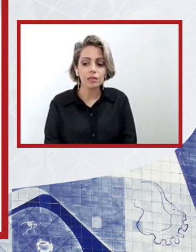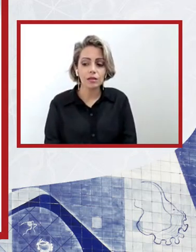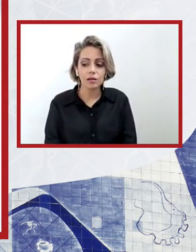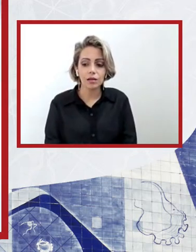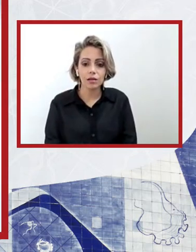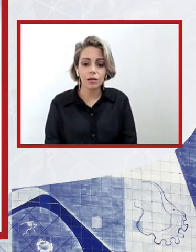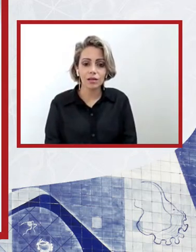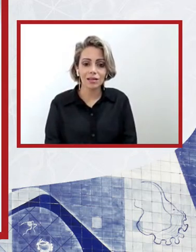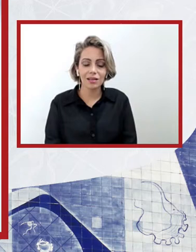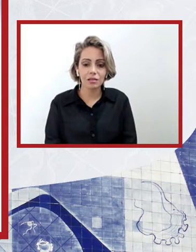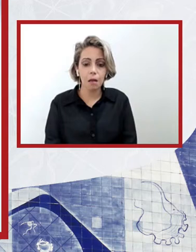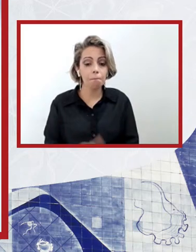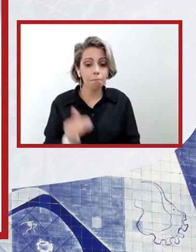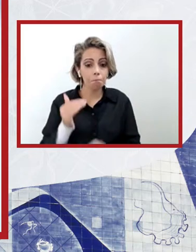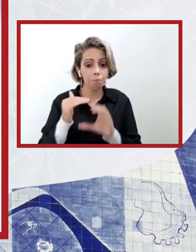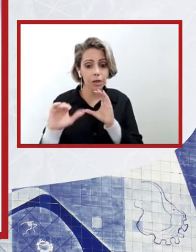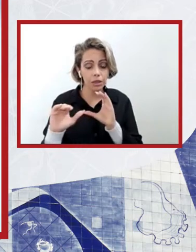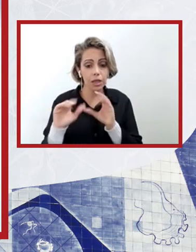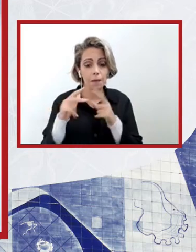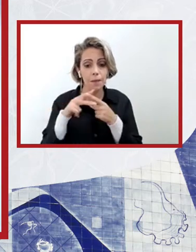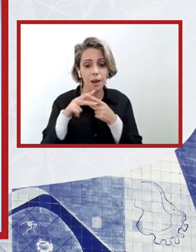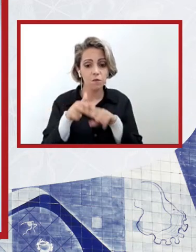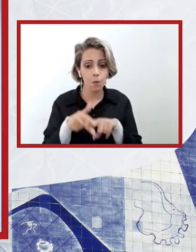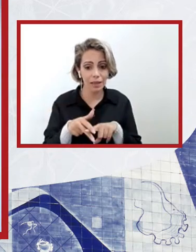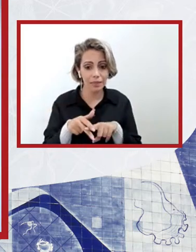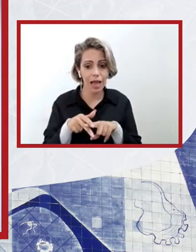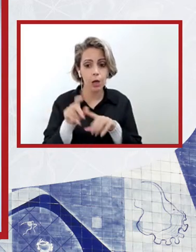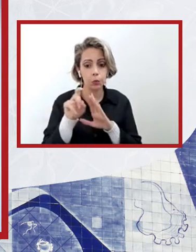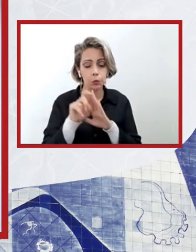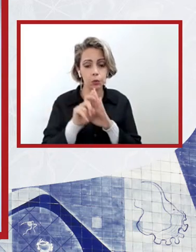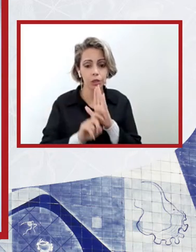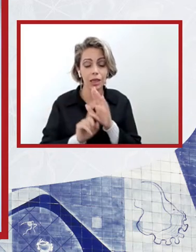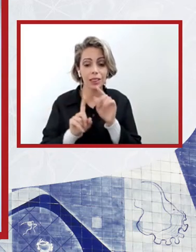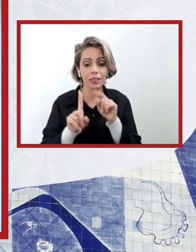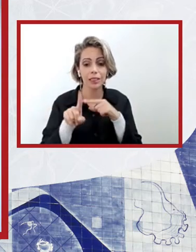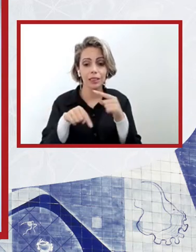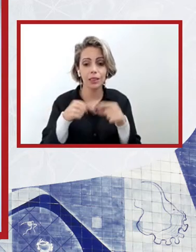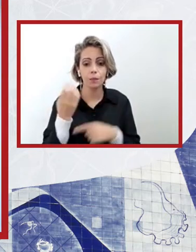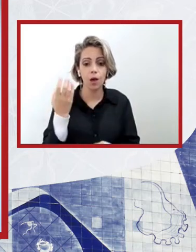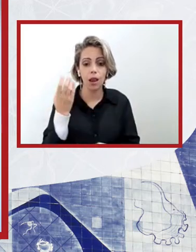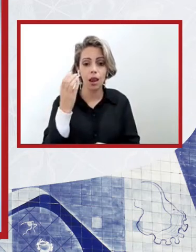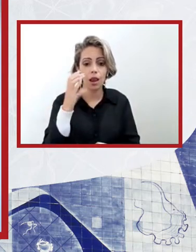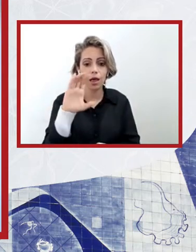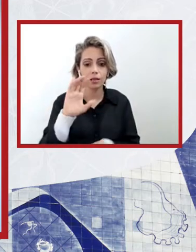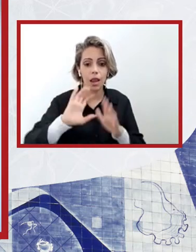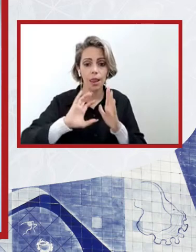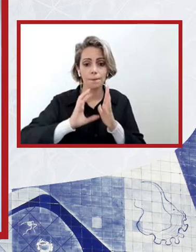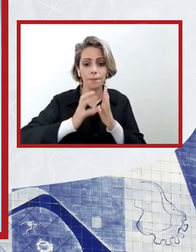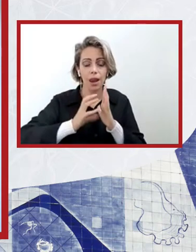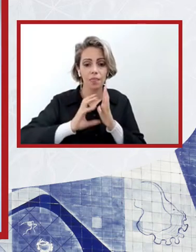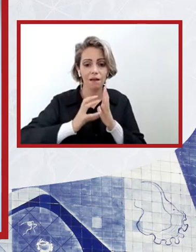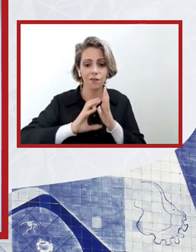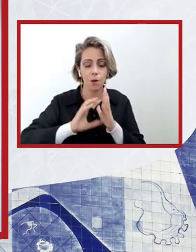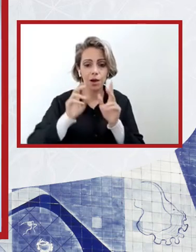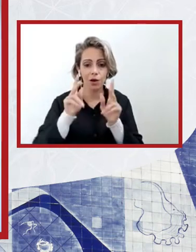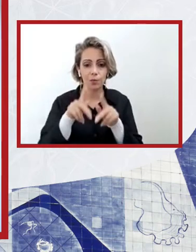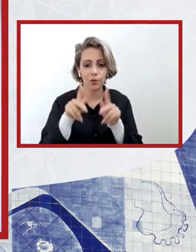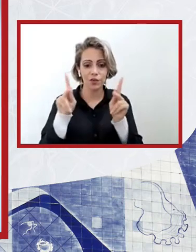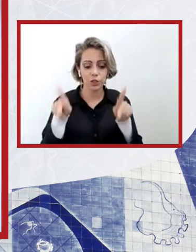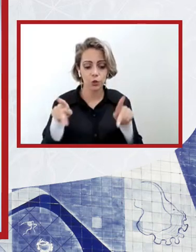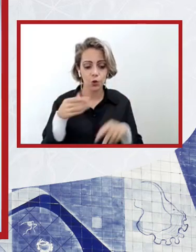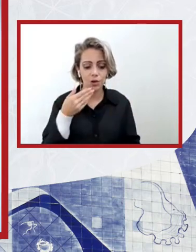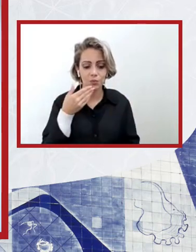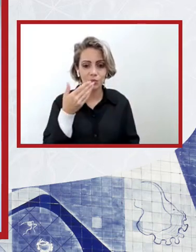Manda para formatar e depois lançam na plataforma que o professor